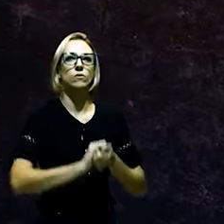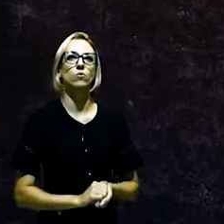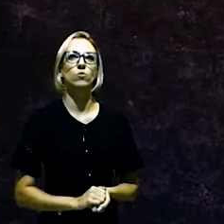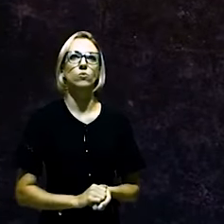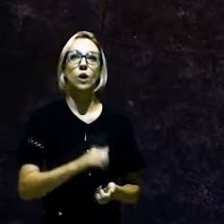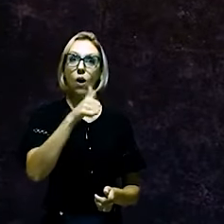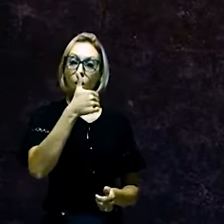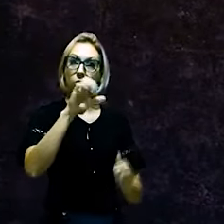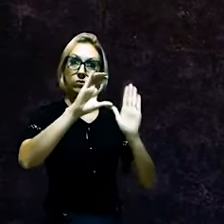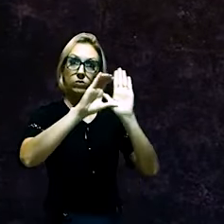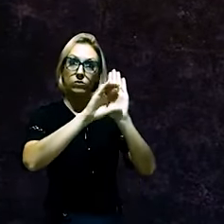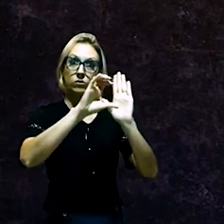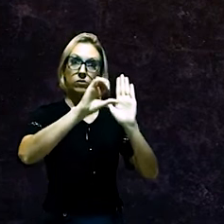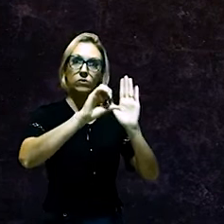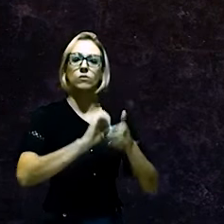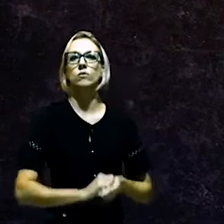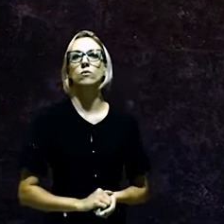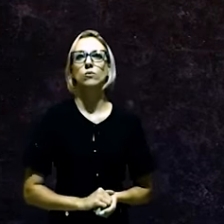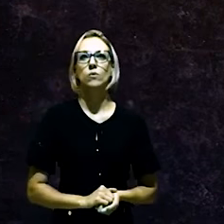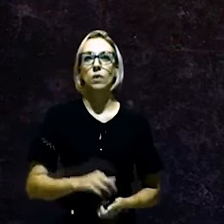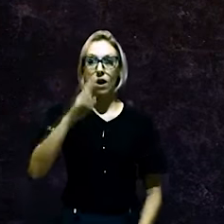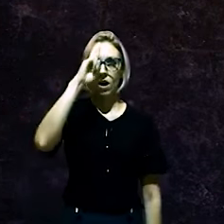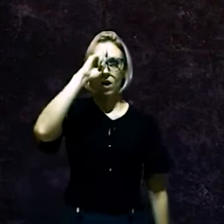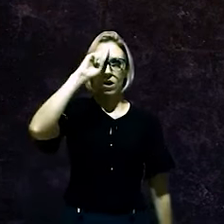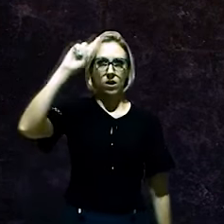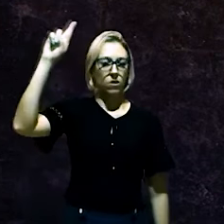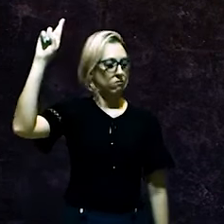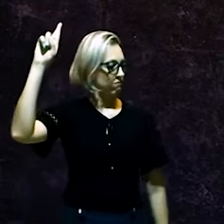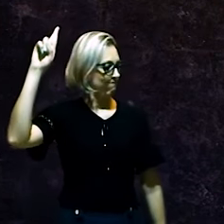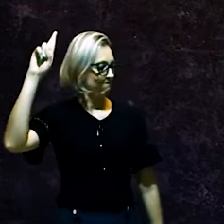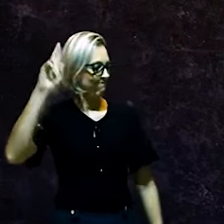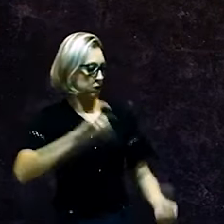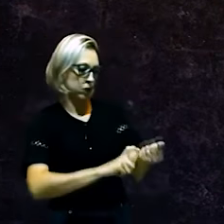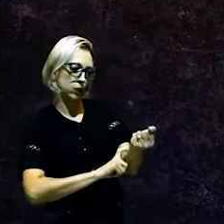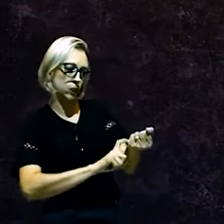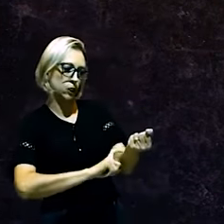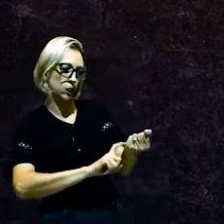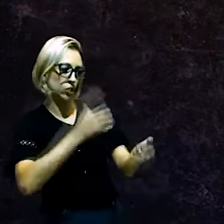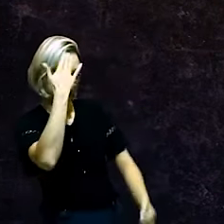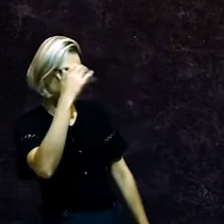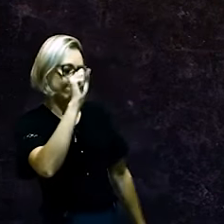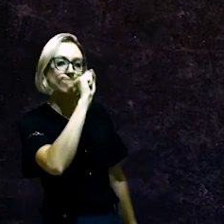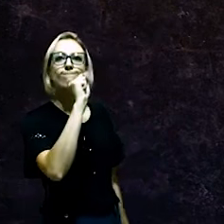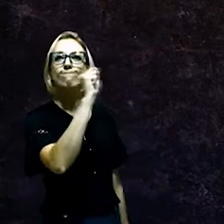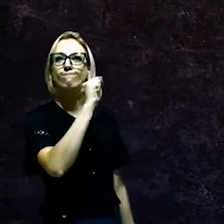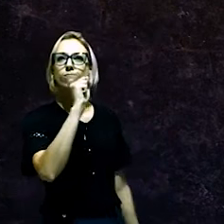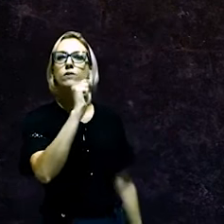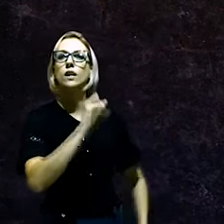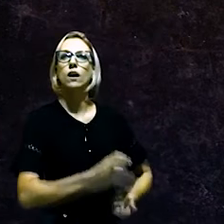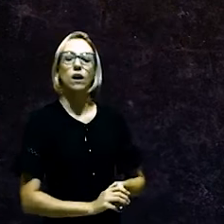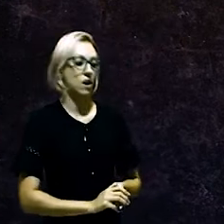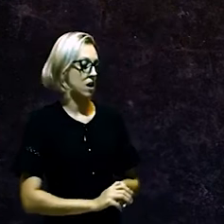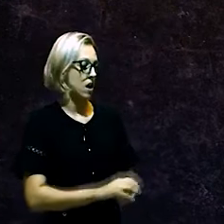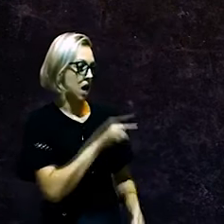se indignou. Tem textos que diz: o Senhor se irou contra Salomão, por ter